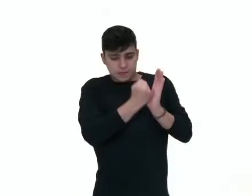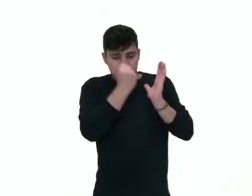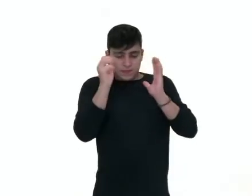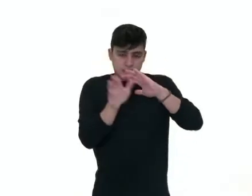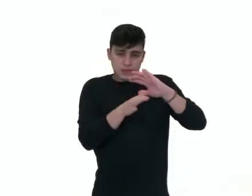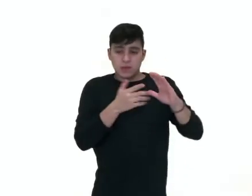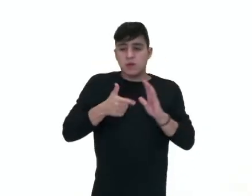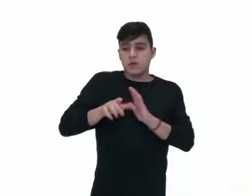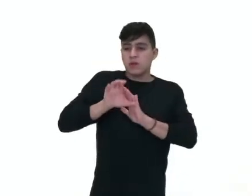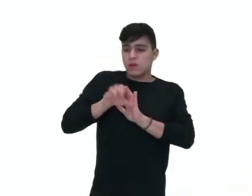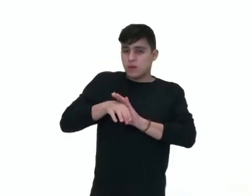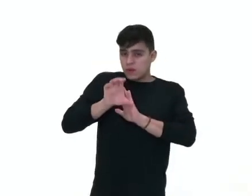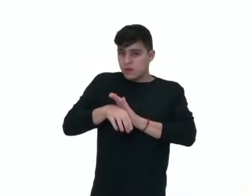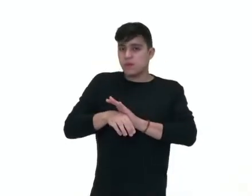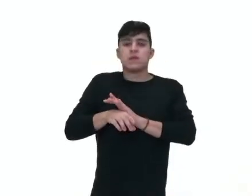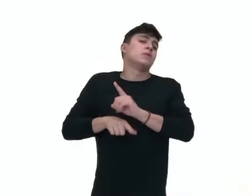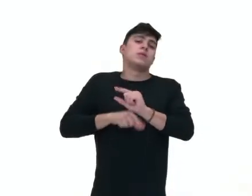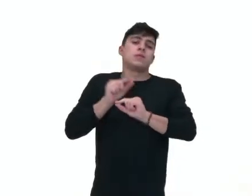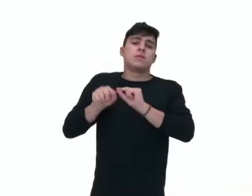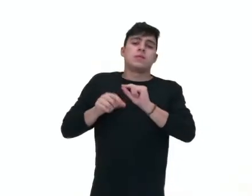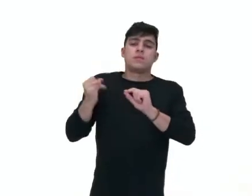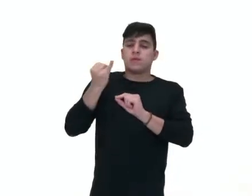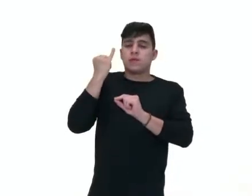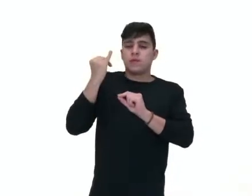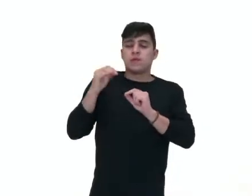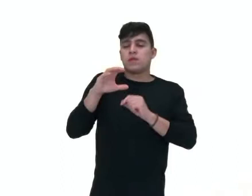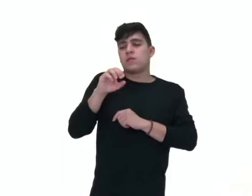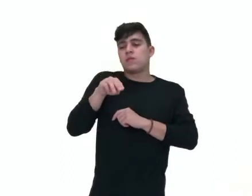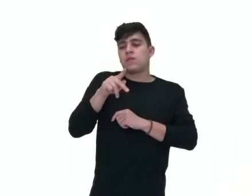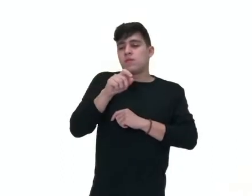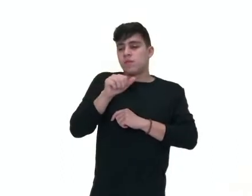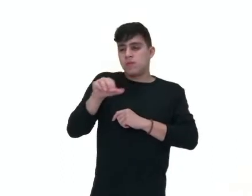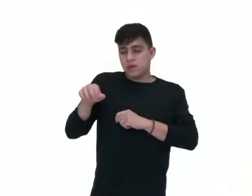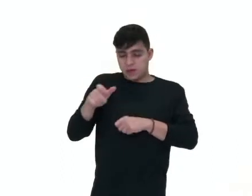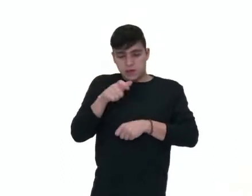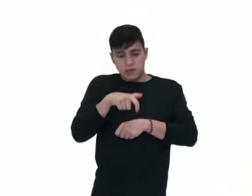Outro conceito importante é o compasso, né? É o espaço que é